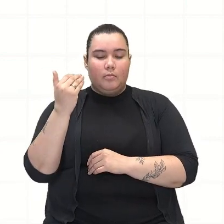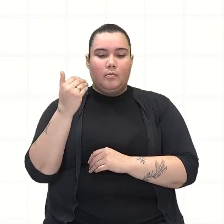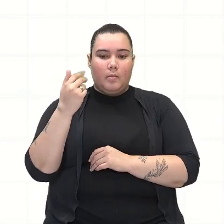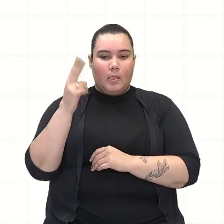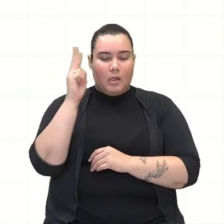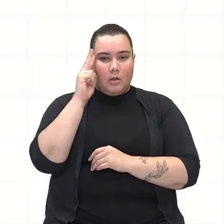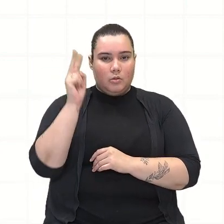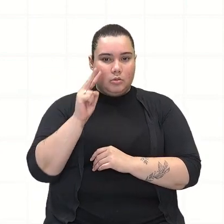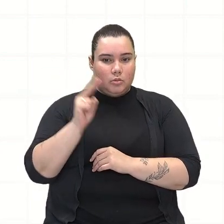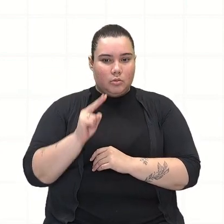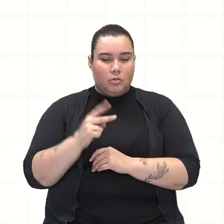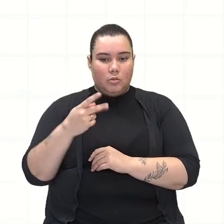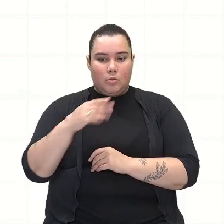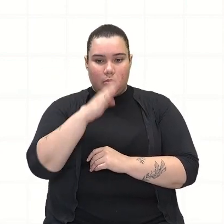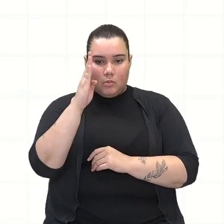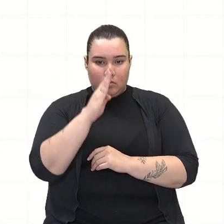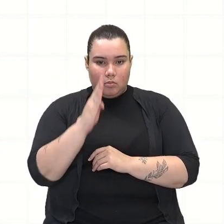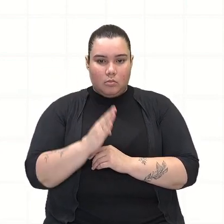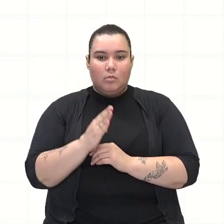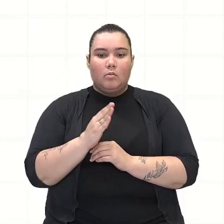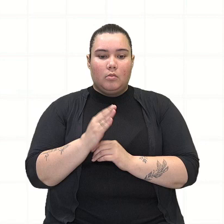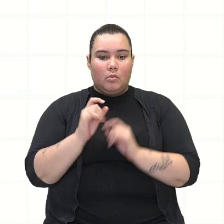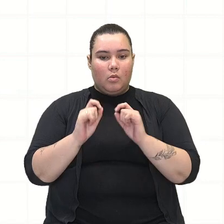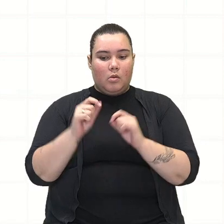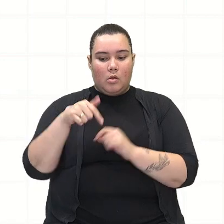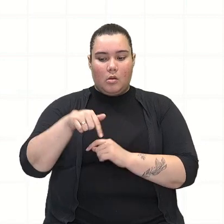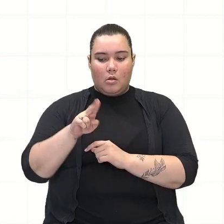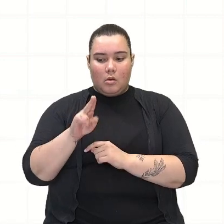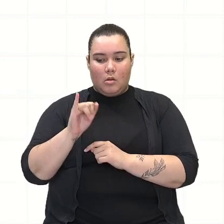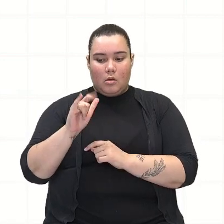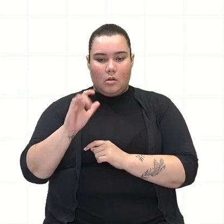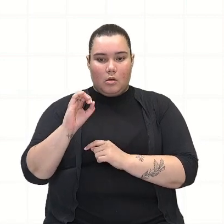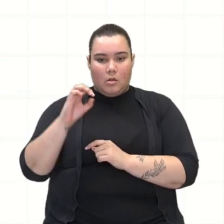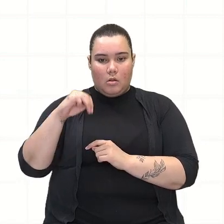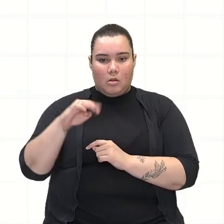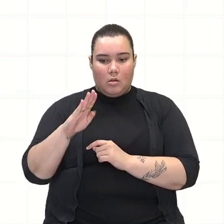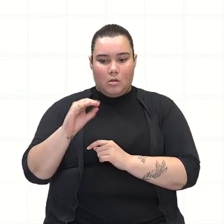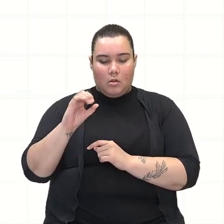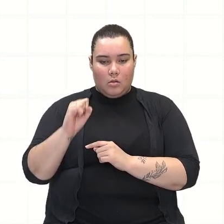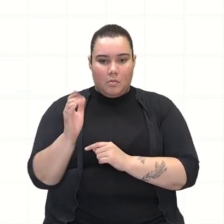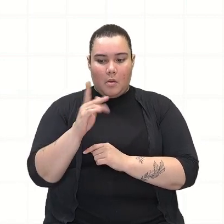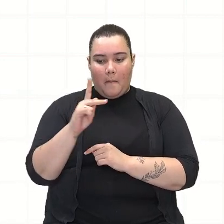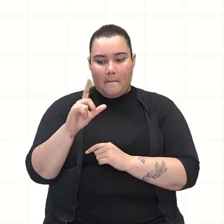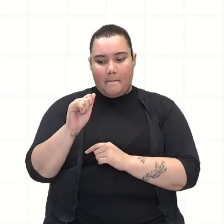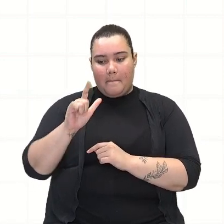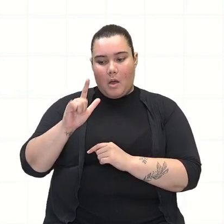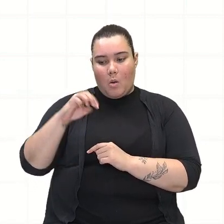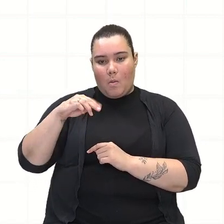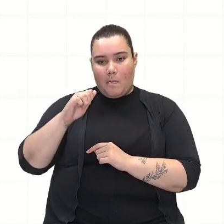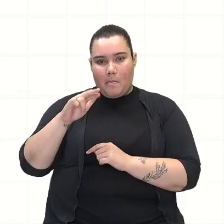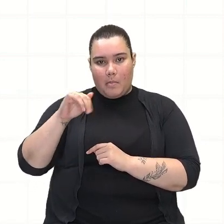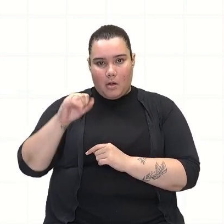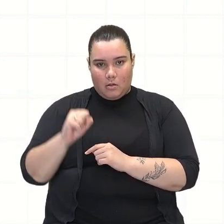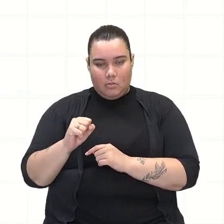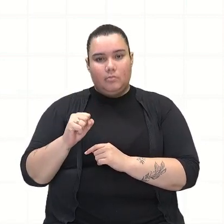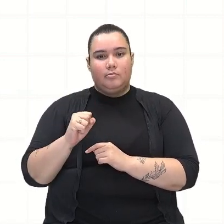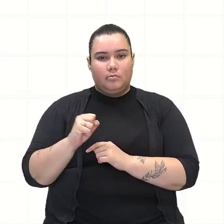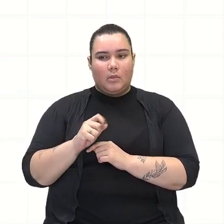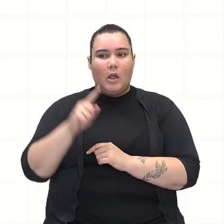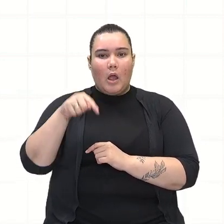história do Brasil colonial, foi o quilombo dos Palmares. Os quilombos eram comunidades criadas